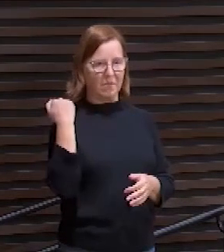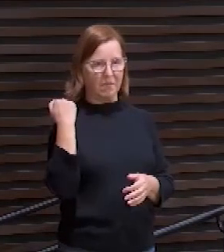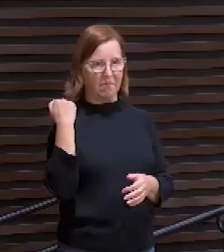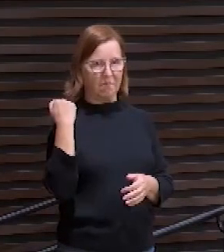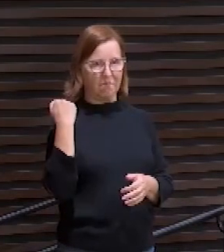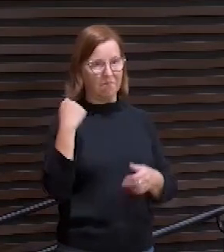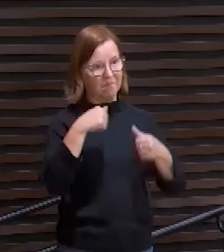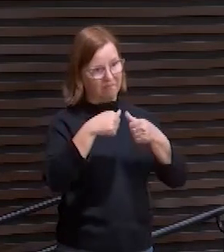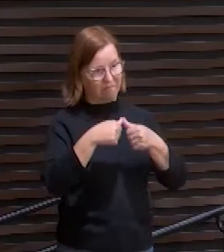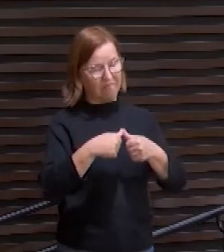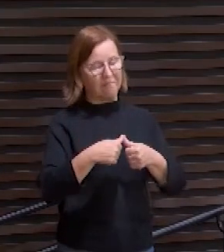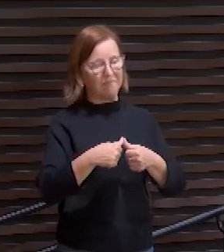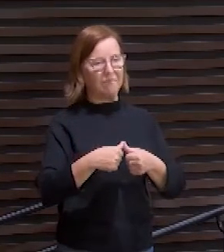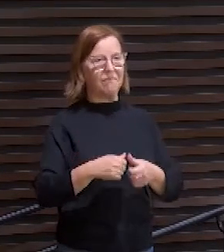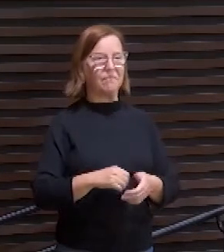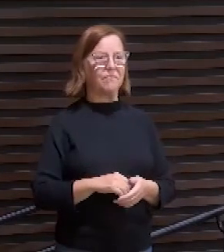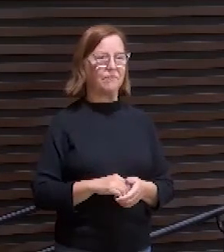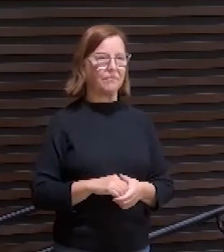isso.